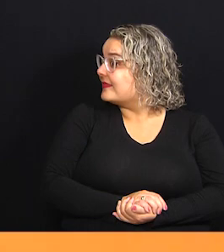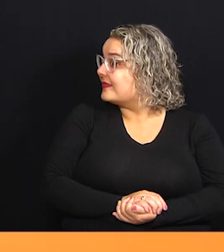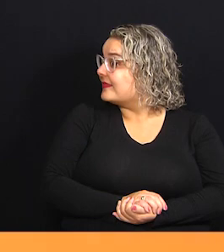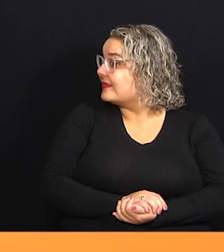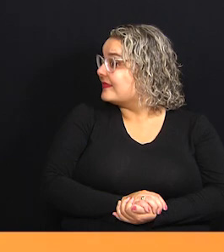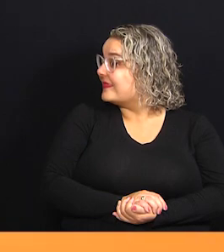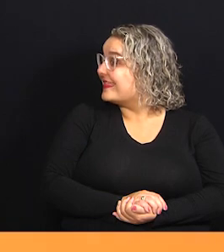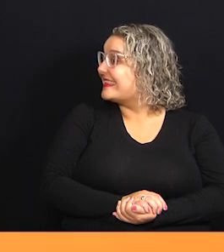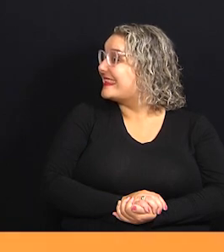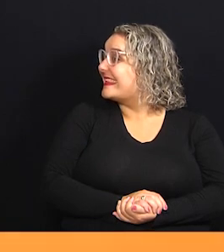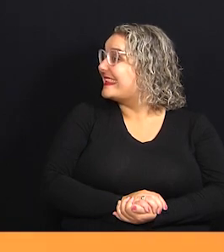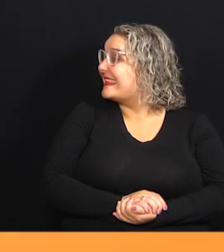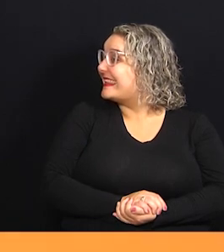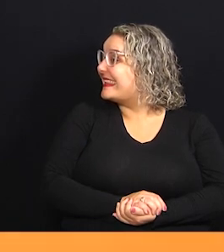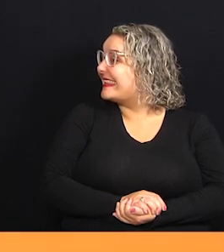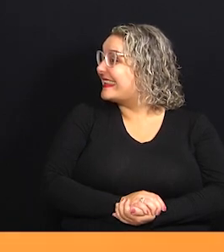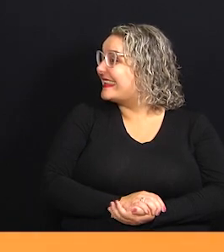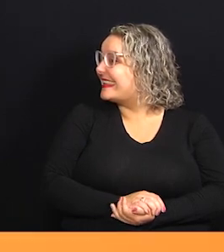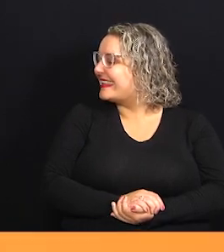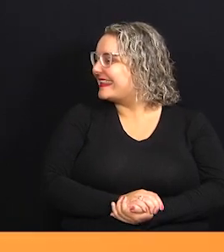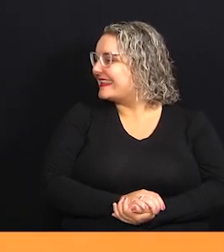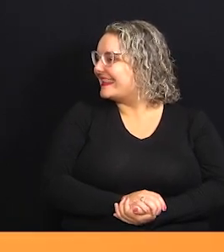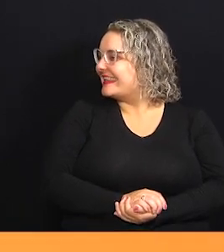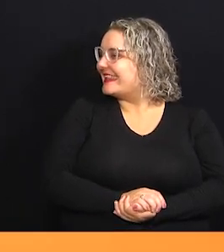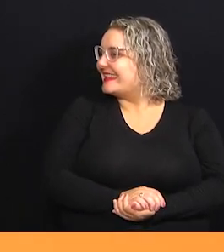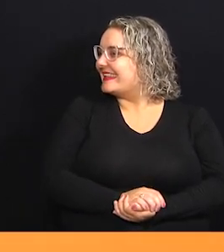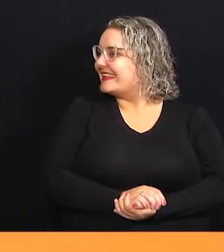What? She's black.